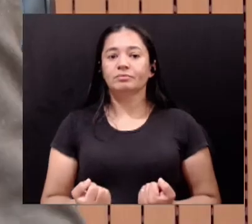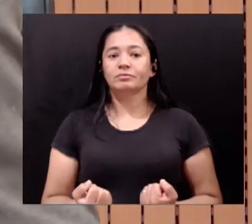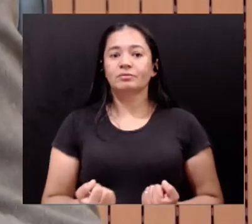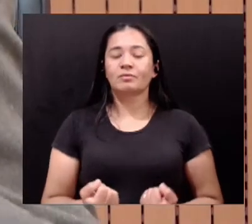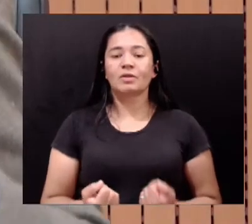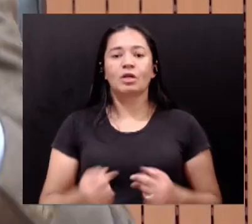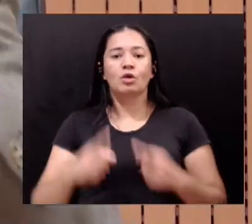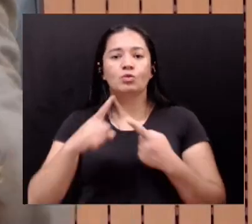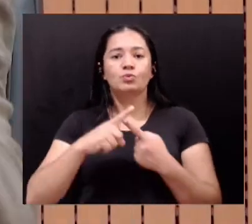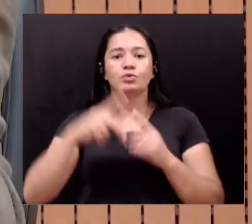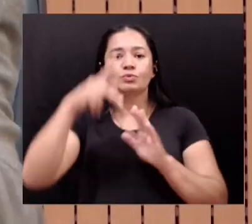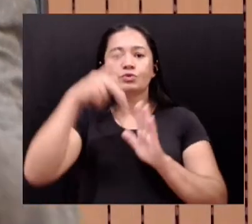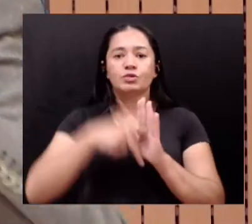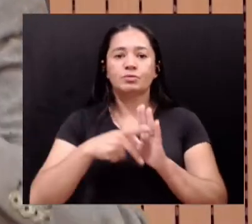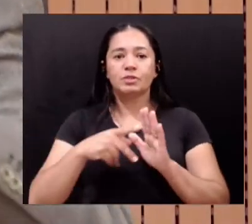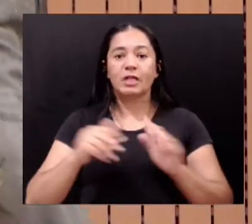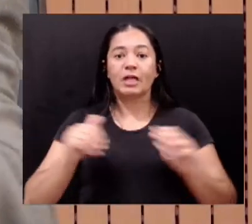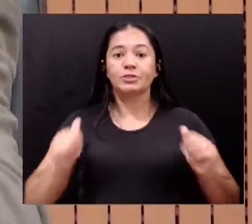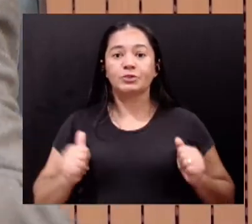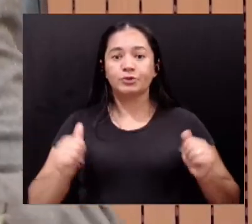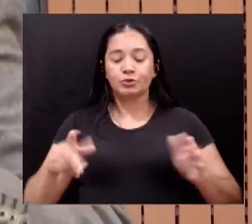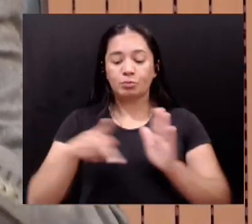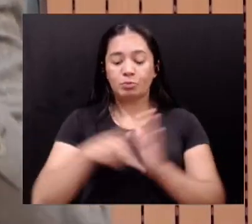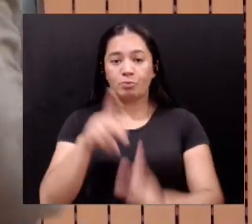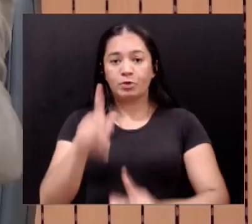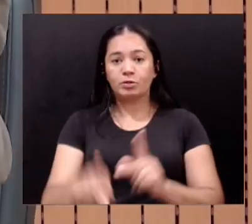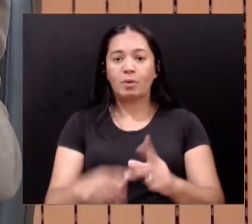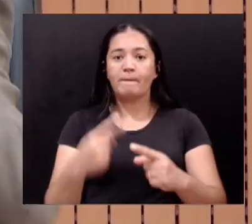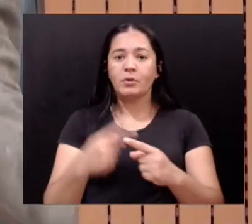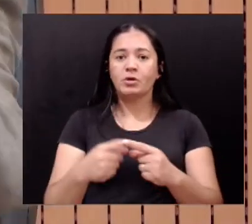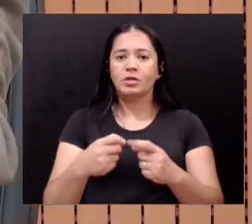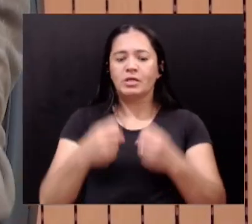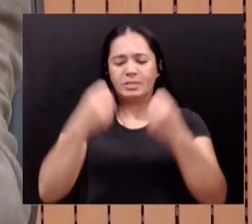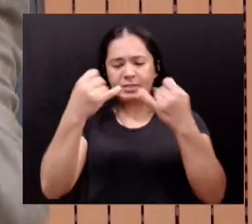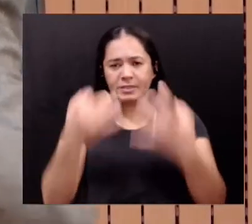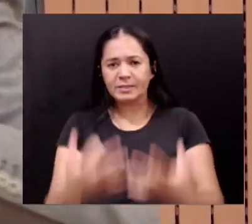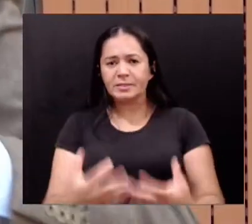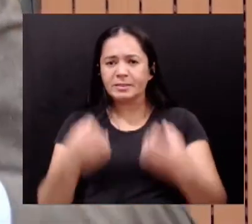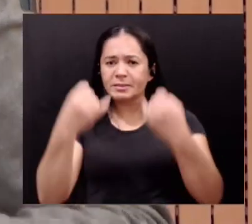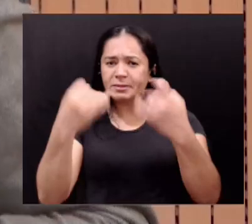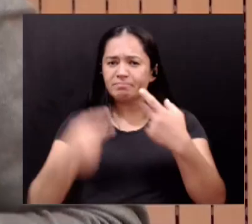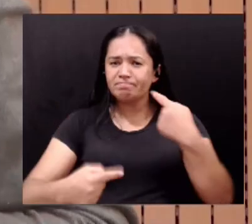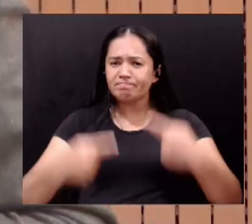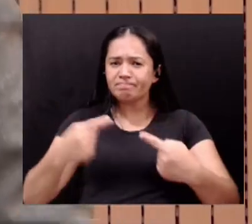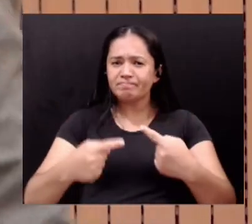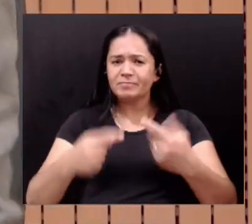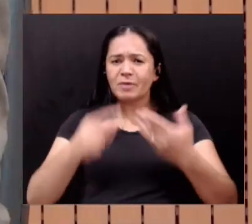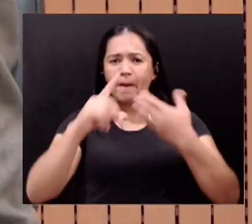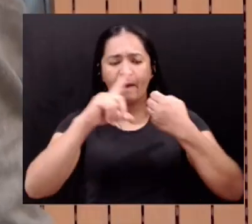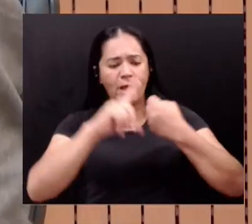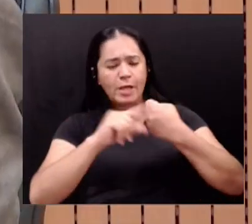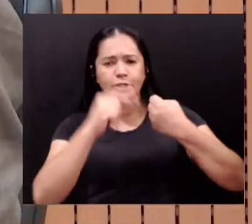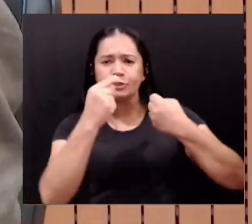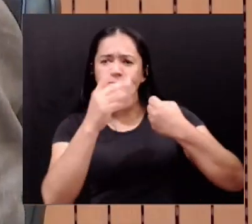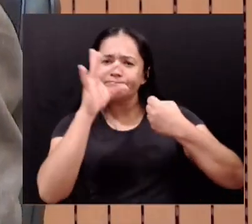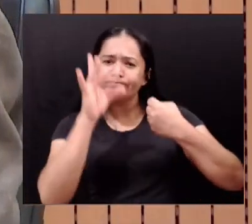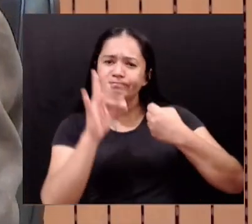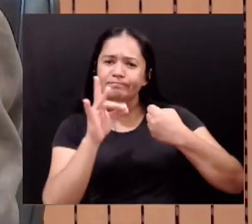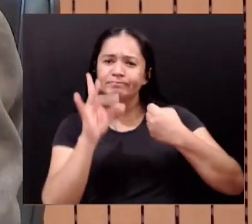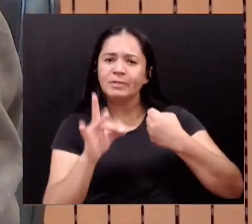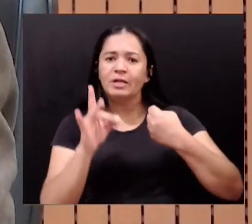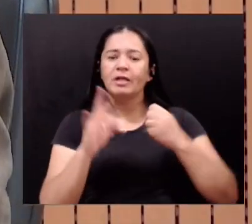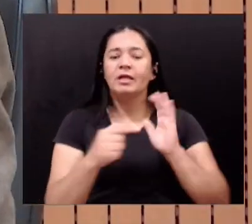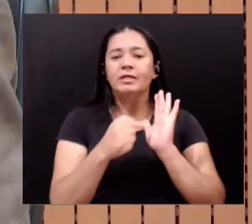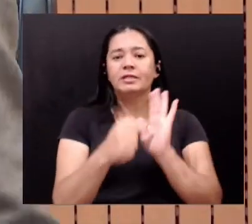iniciativa popular porque ele comenta as discussões da Assembleia Provincial e comenta artigo a artigo e apresenta a sua concepção de